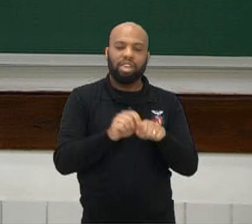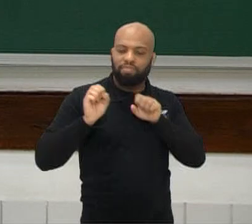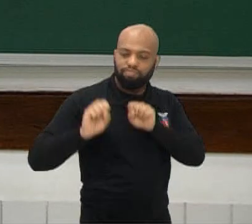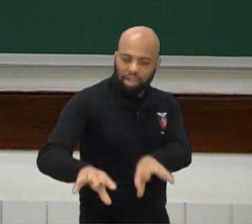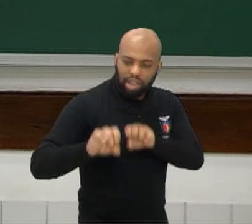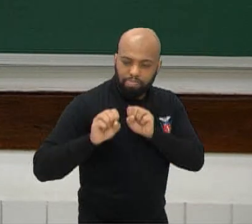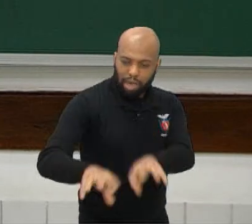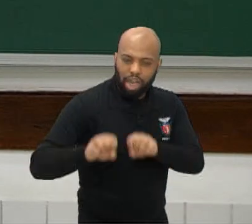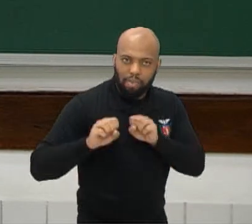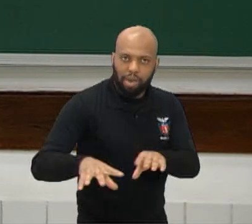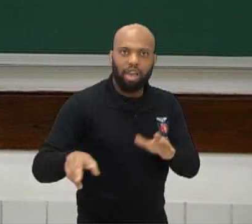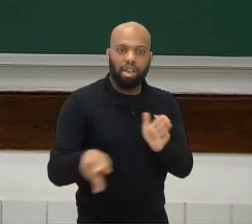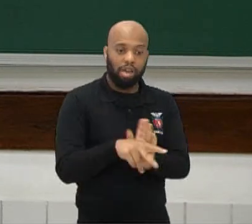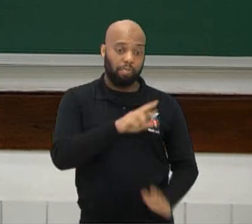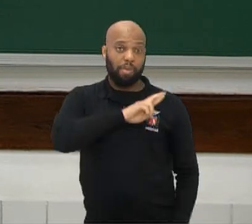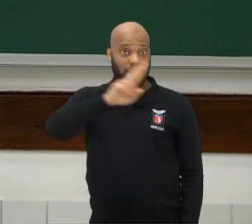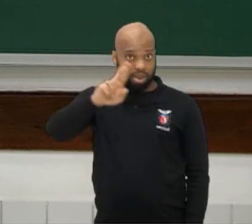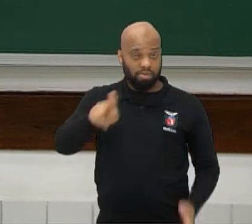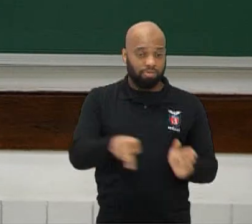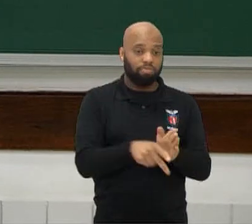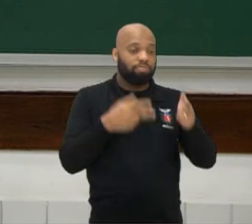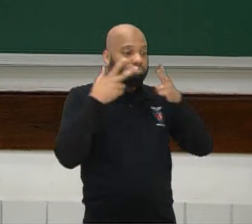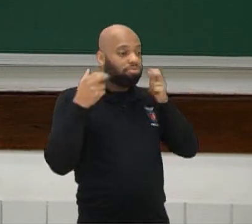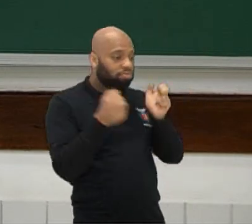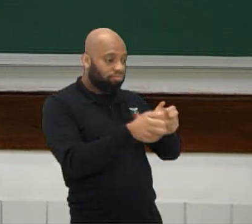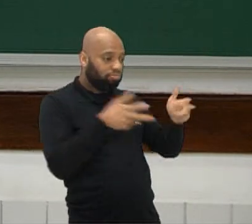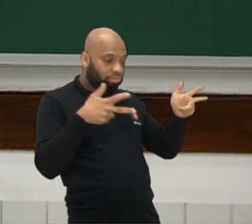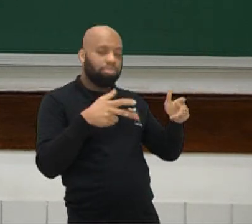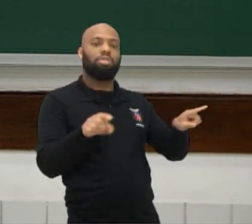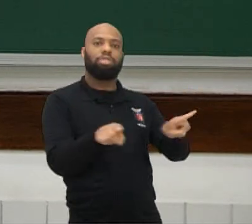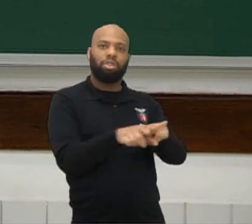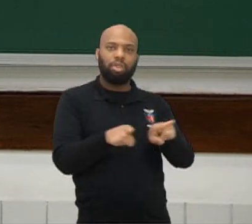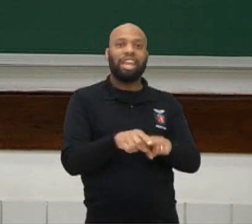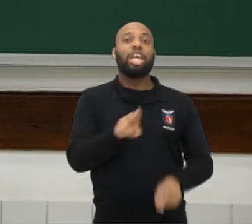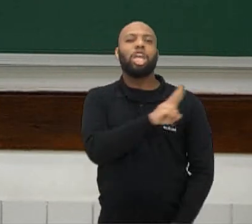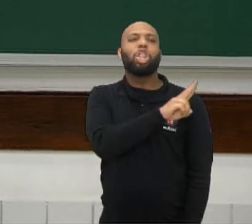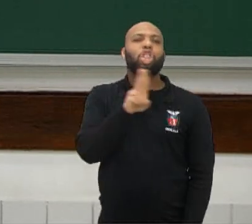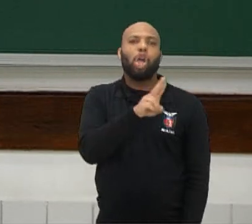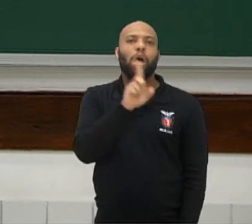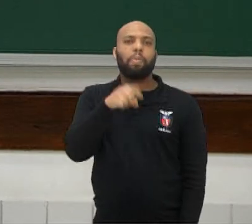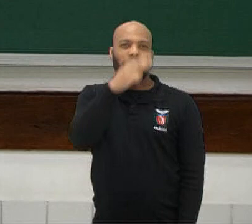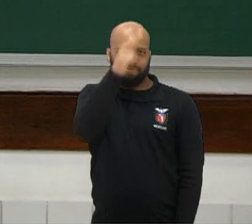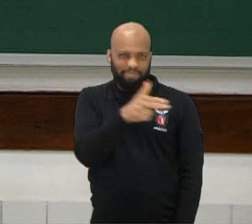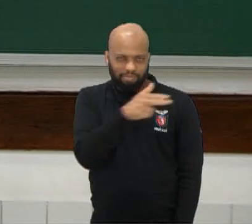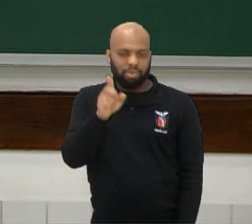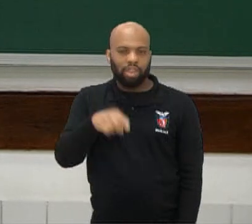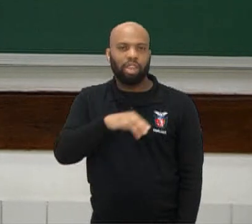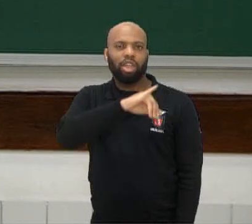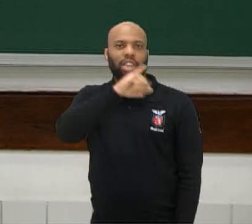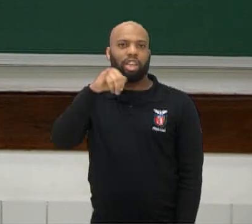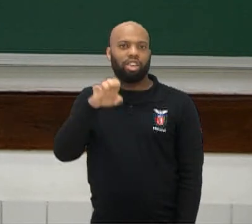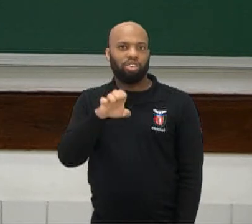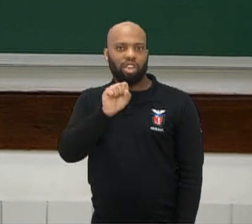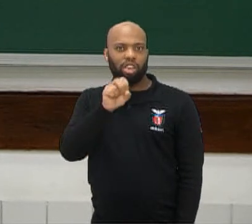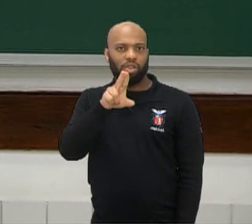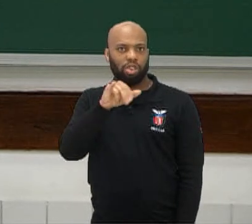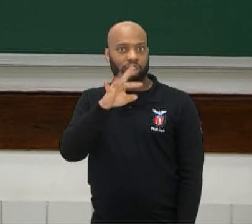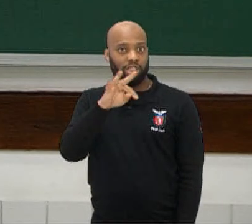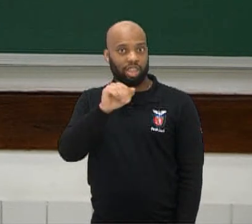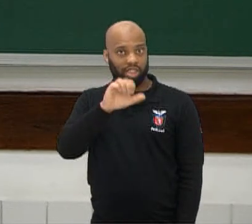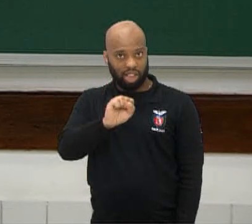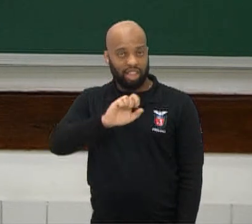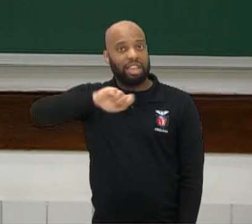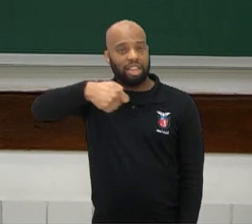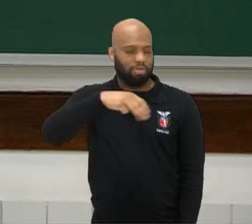índios, ou seja, ensinavam a religião dos colonizadores para os povos indígenas, e assim conseguiam de forma mais fácil